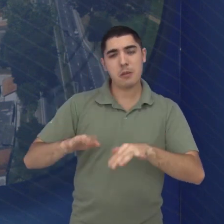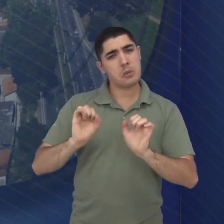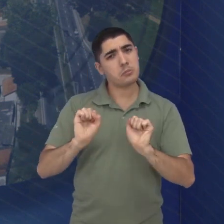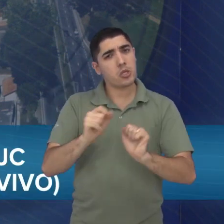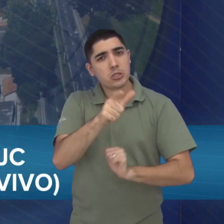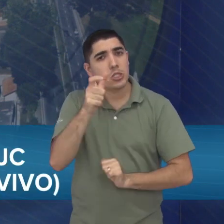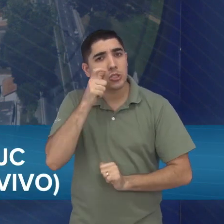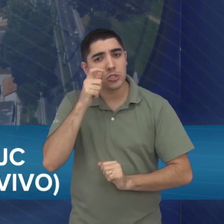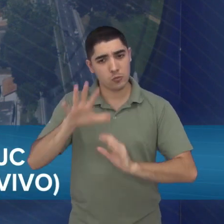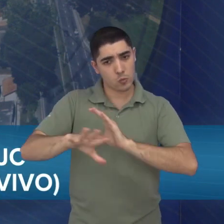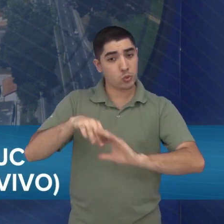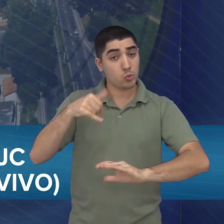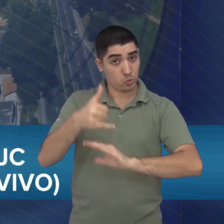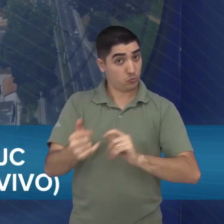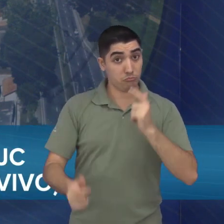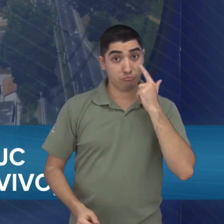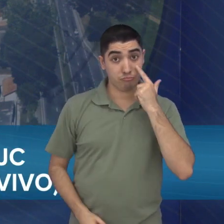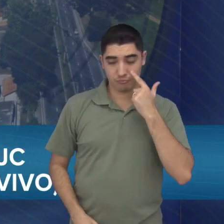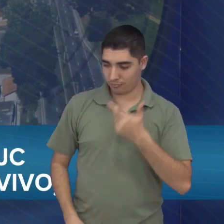pelo